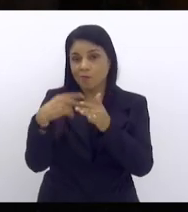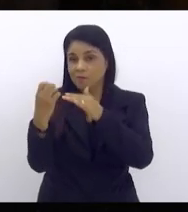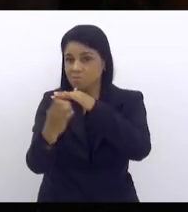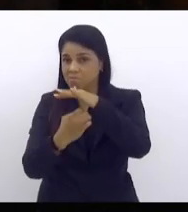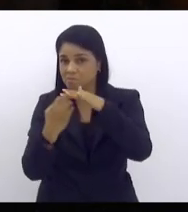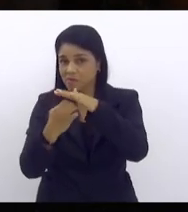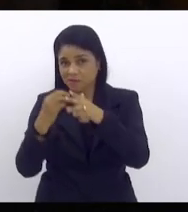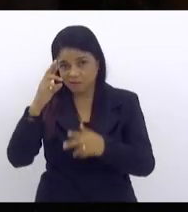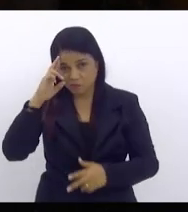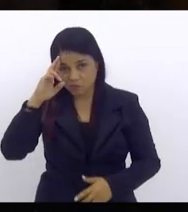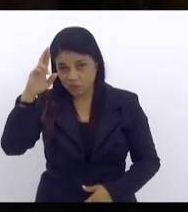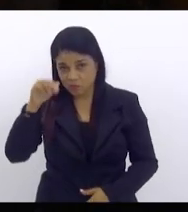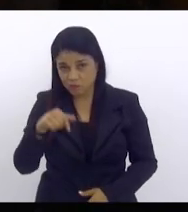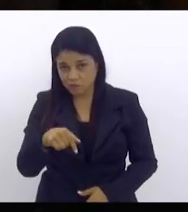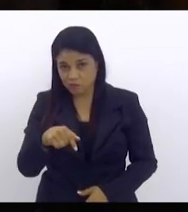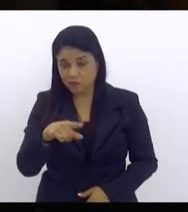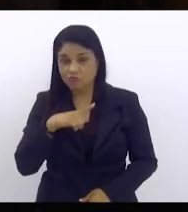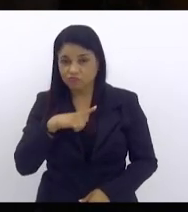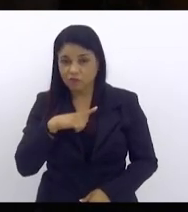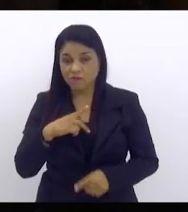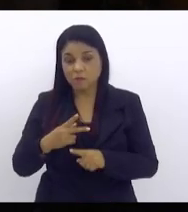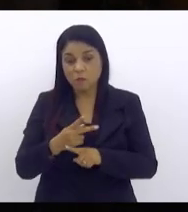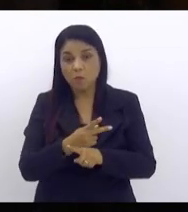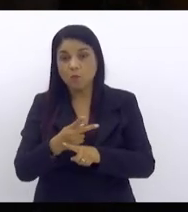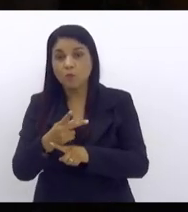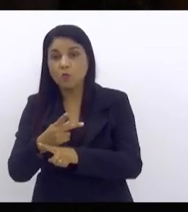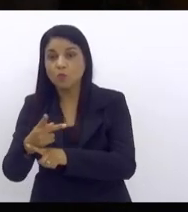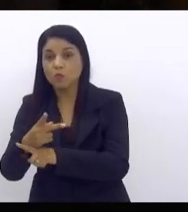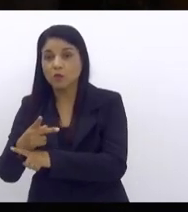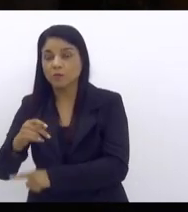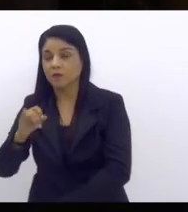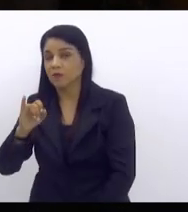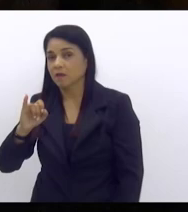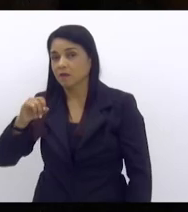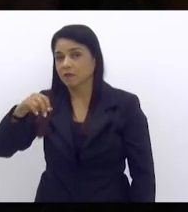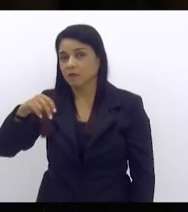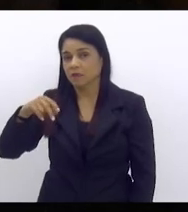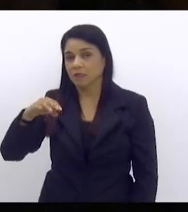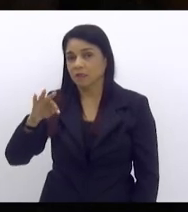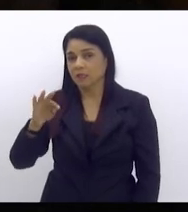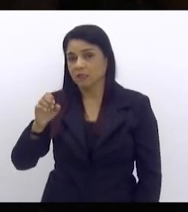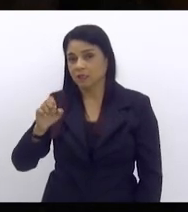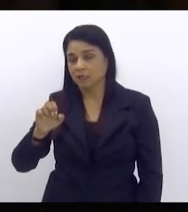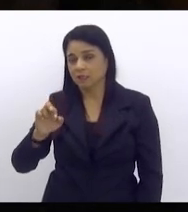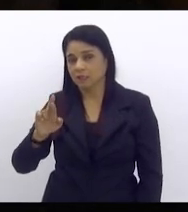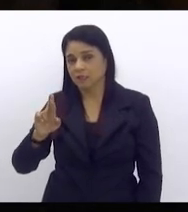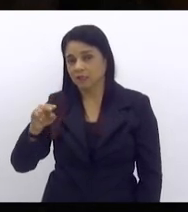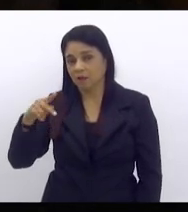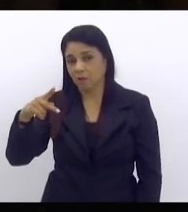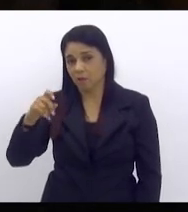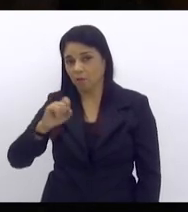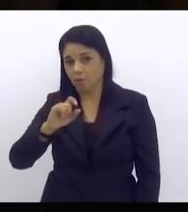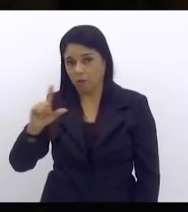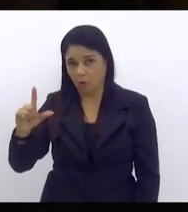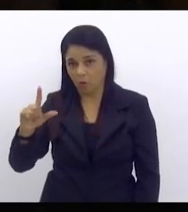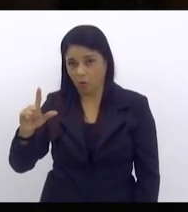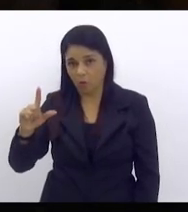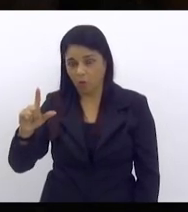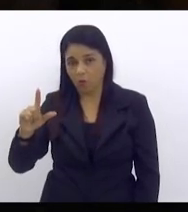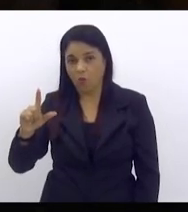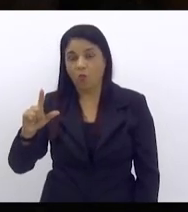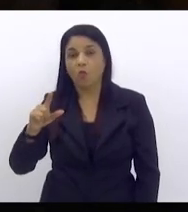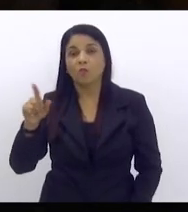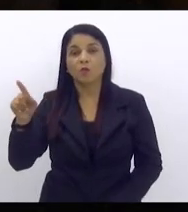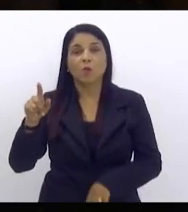dono da empresa, estava sendo procurado pela Interpol, porque um país do Oriente